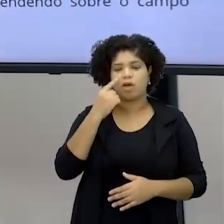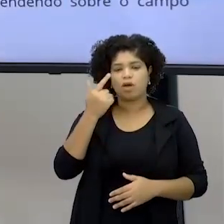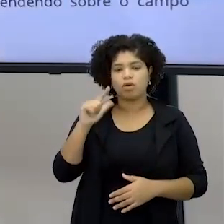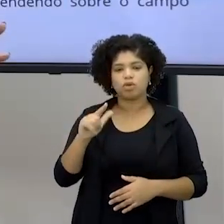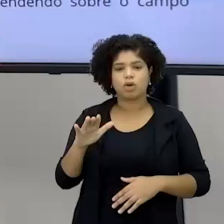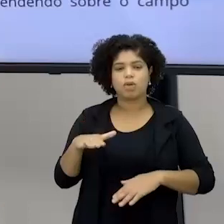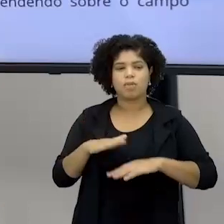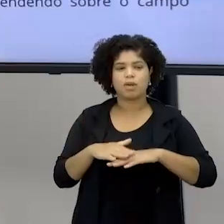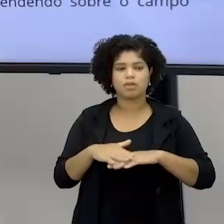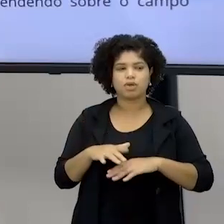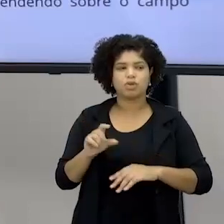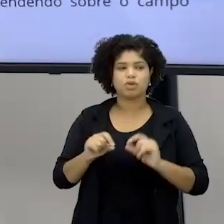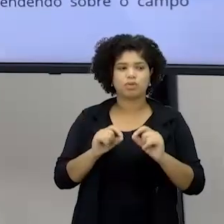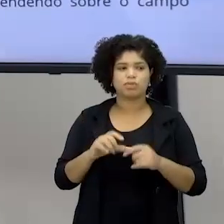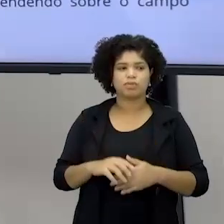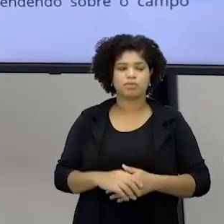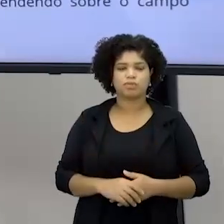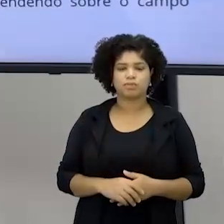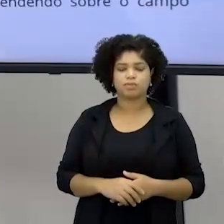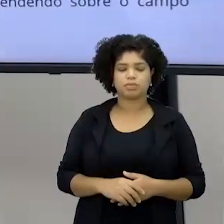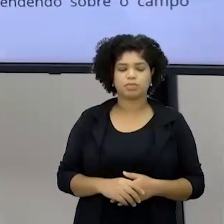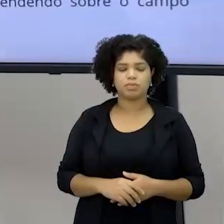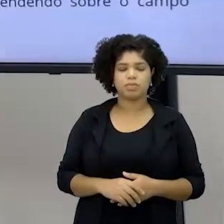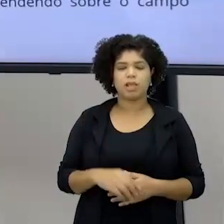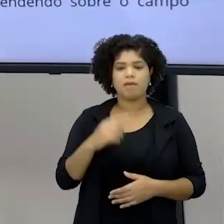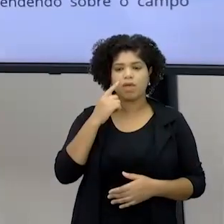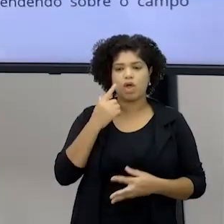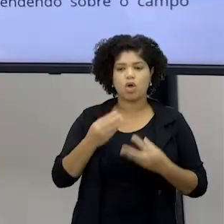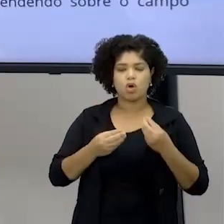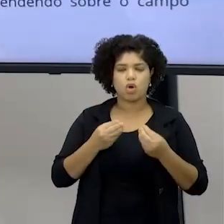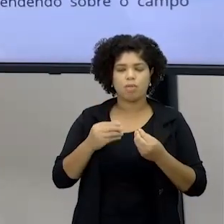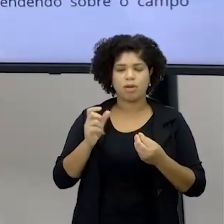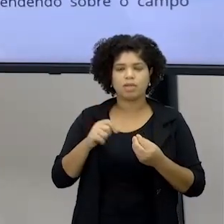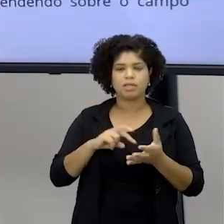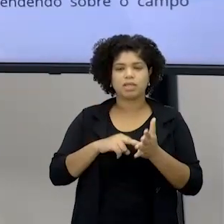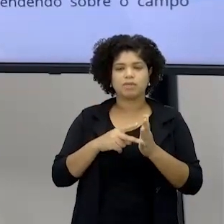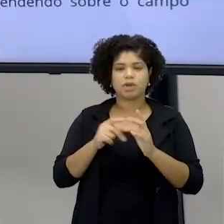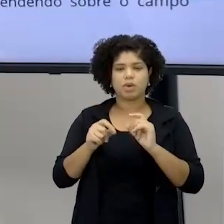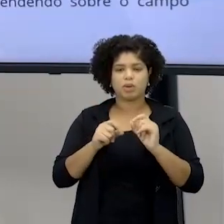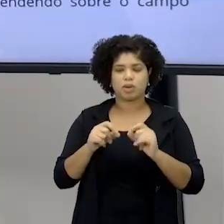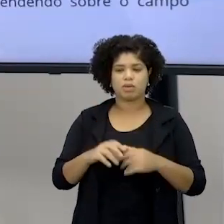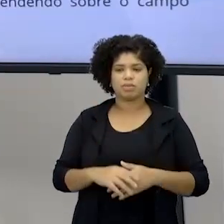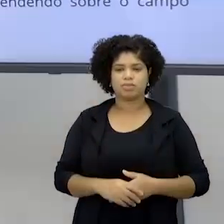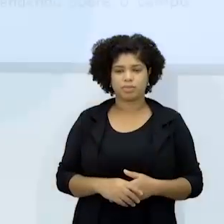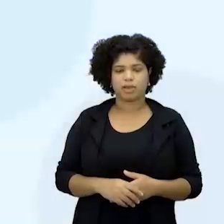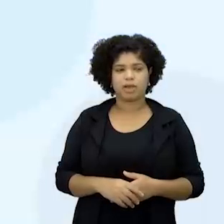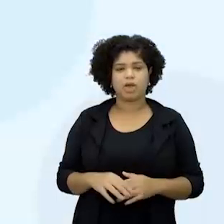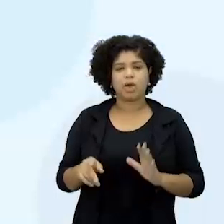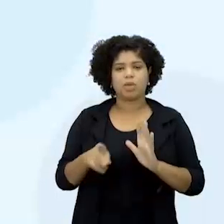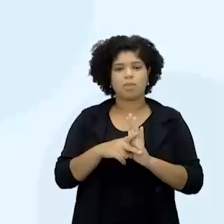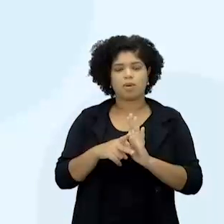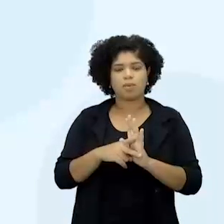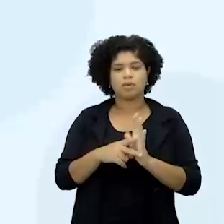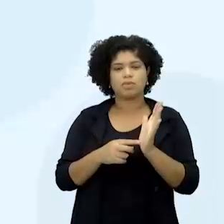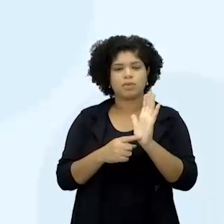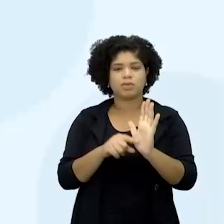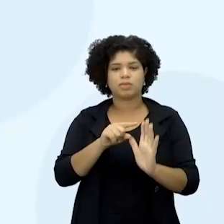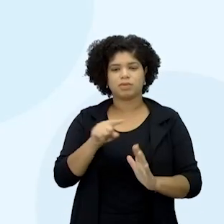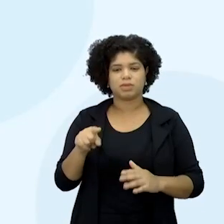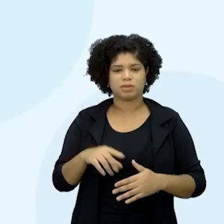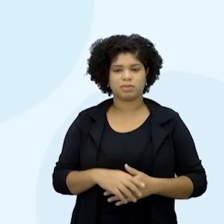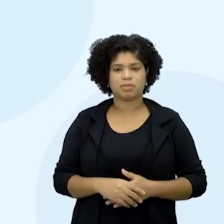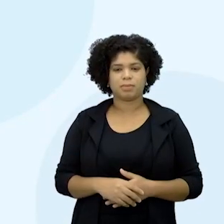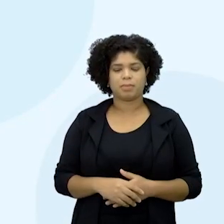nossa mesa redonda, vocês saberão exatamente o que elas significam. Outra questão norteadora para vocês. Como